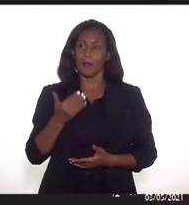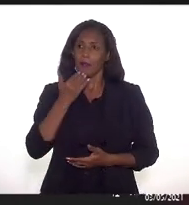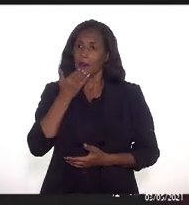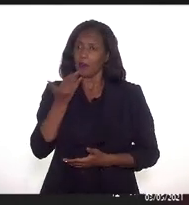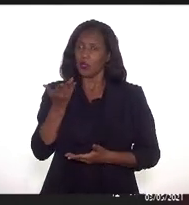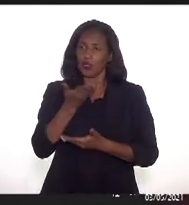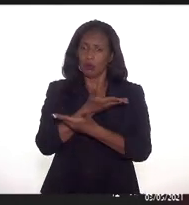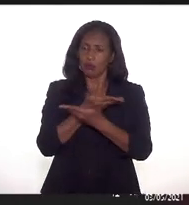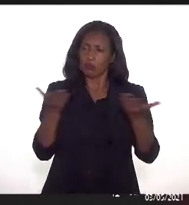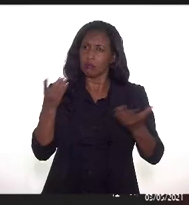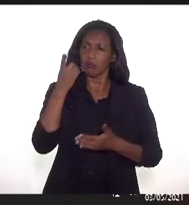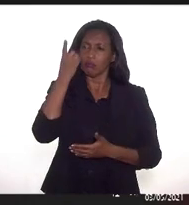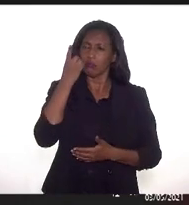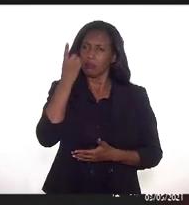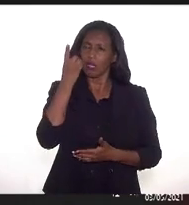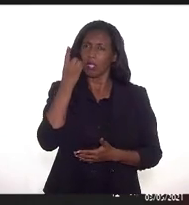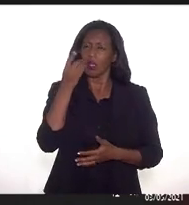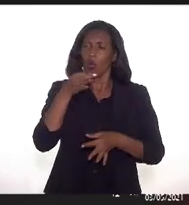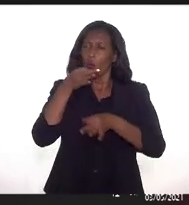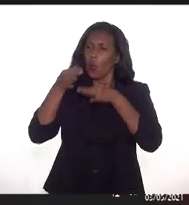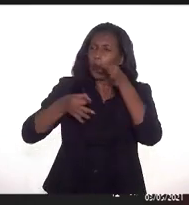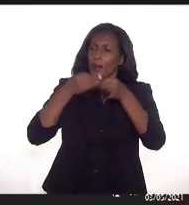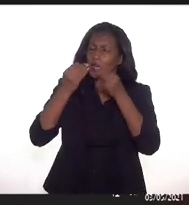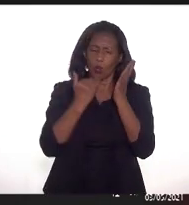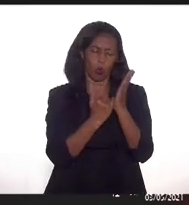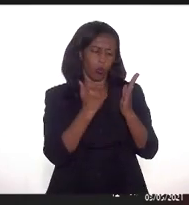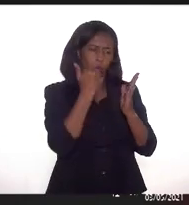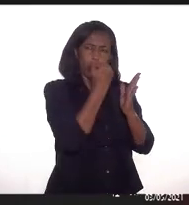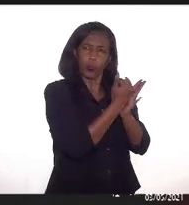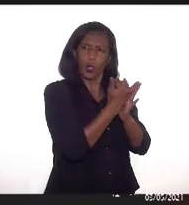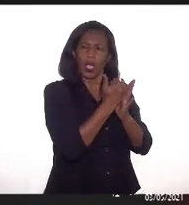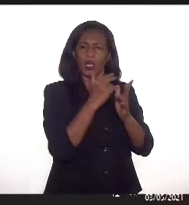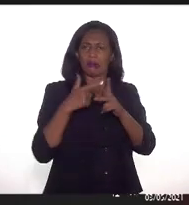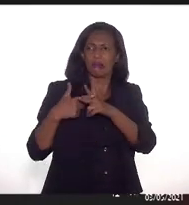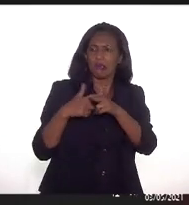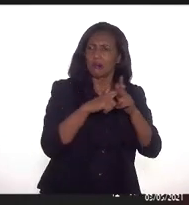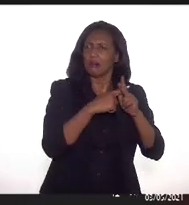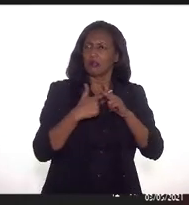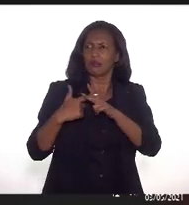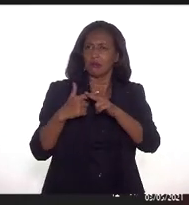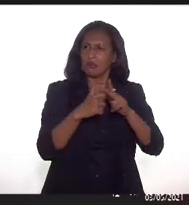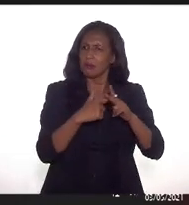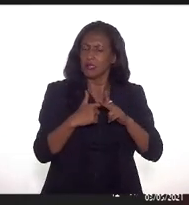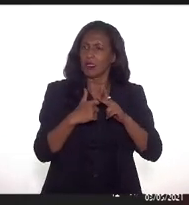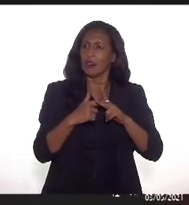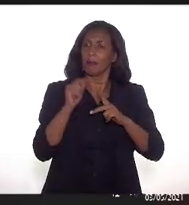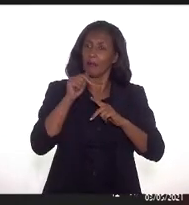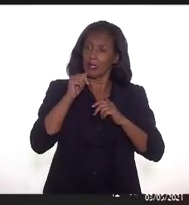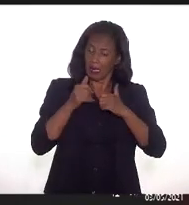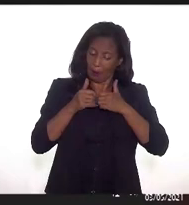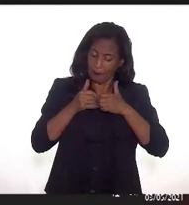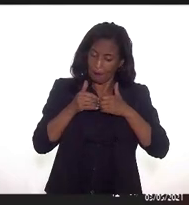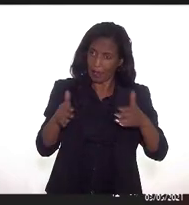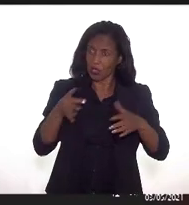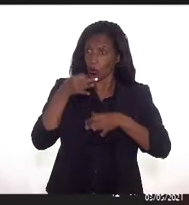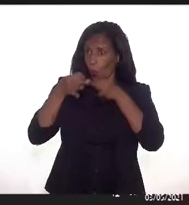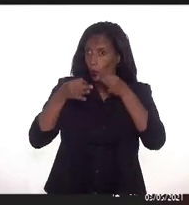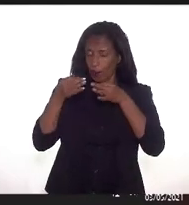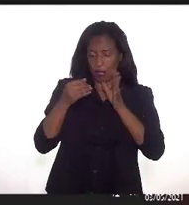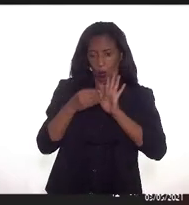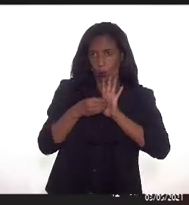sugestões de alteração, acréscimo e modificações, para que, a partir daí,